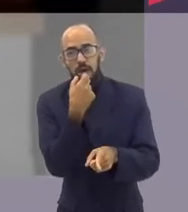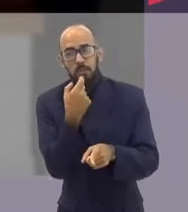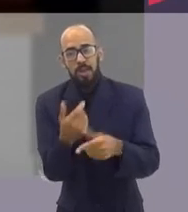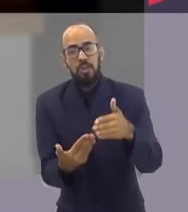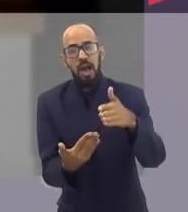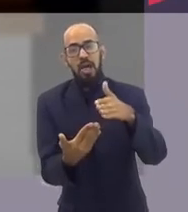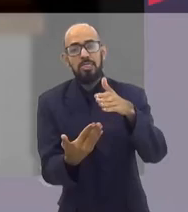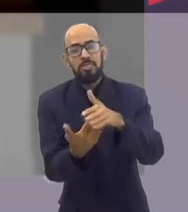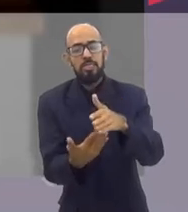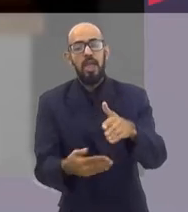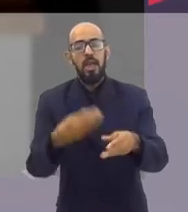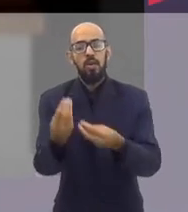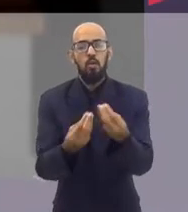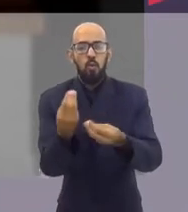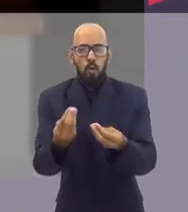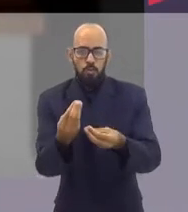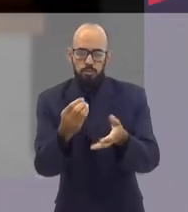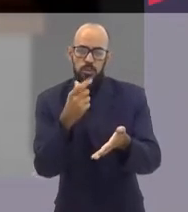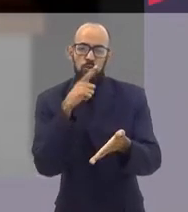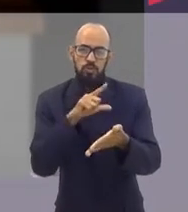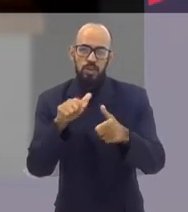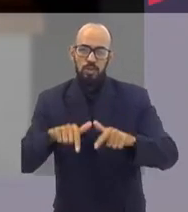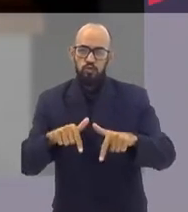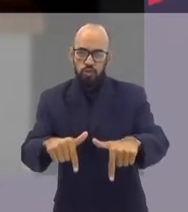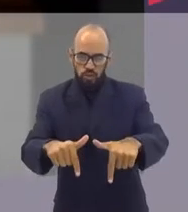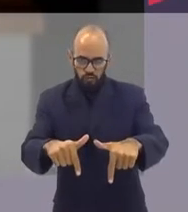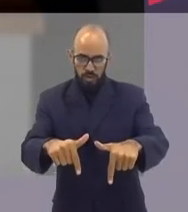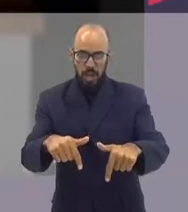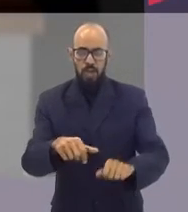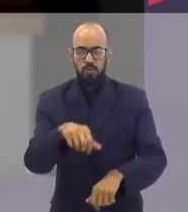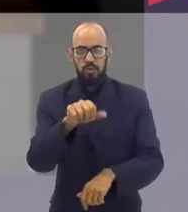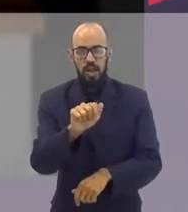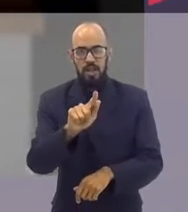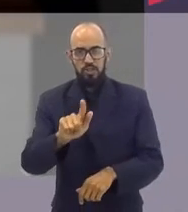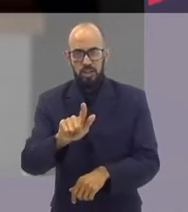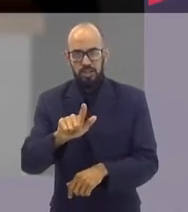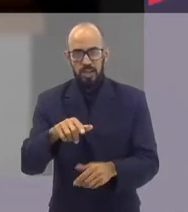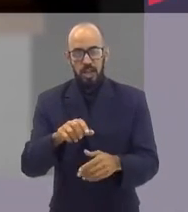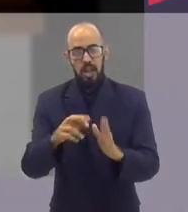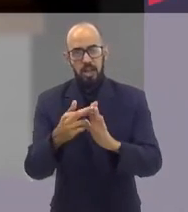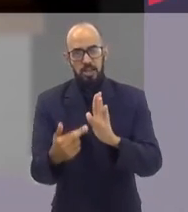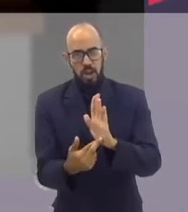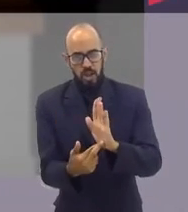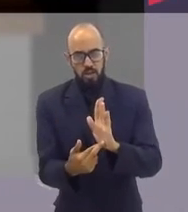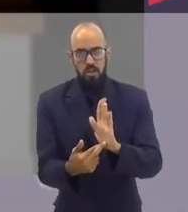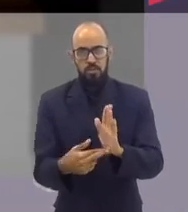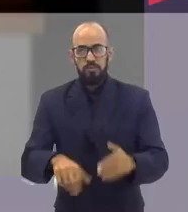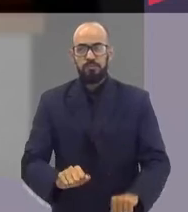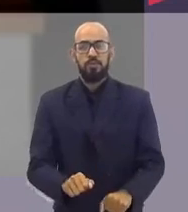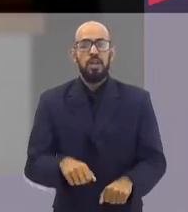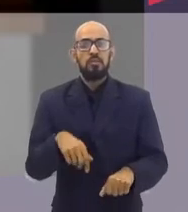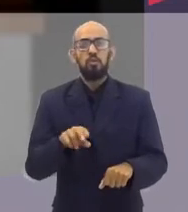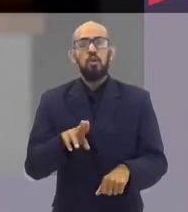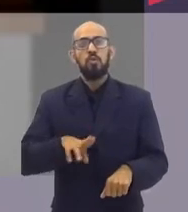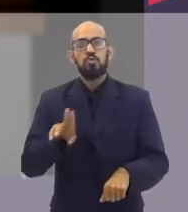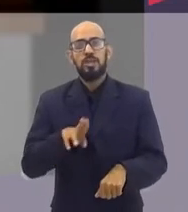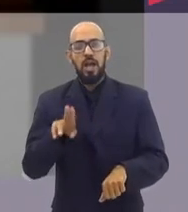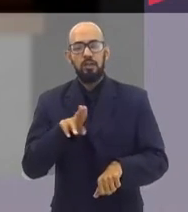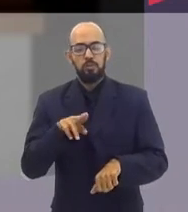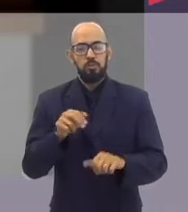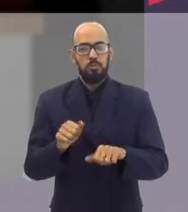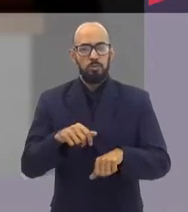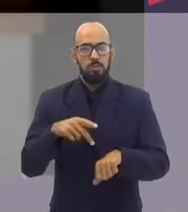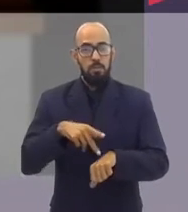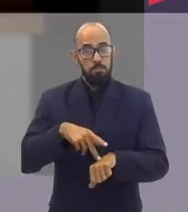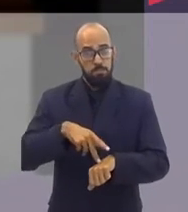a validação em uma agência regulatória. O jogo foi criado para ser usado em disciplinas de pós-graduação nas áreas